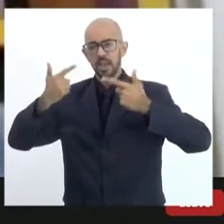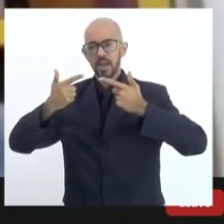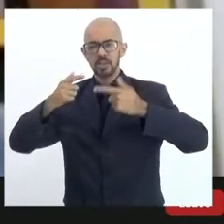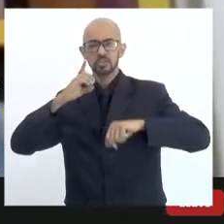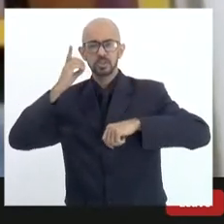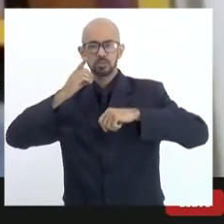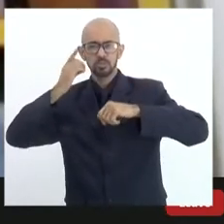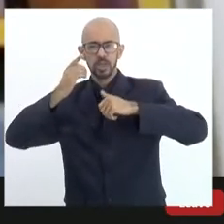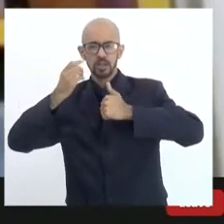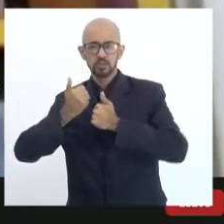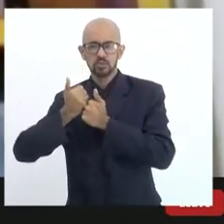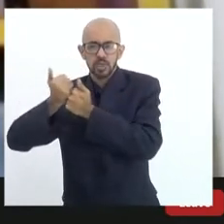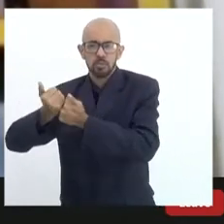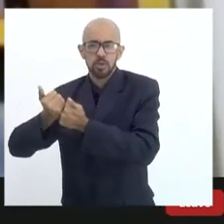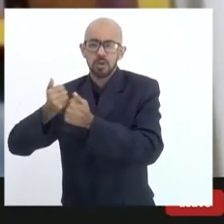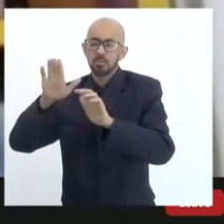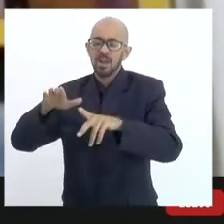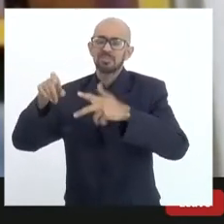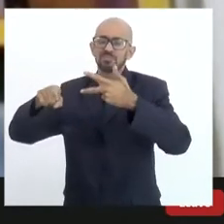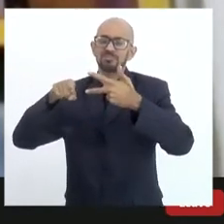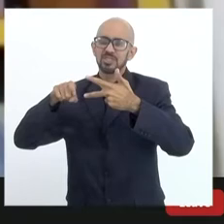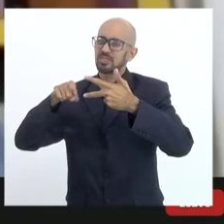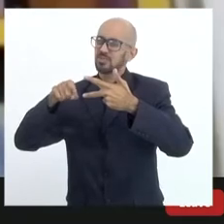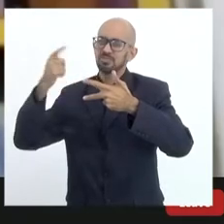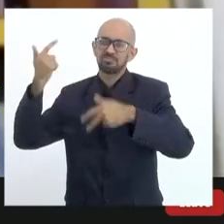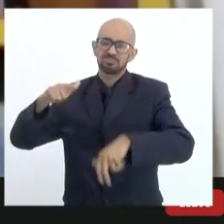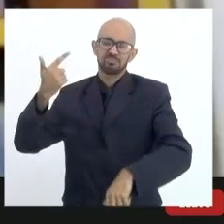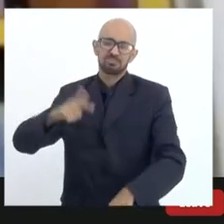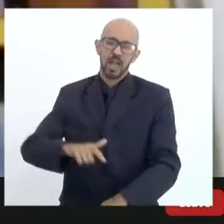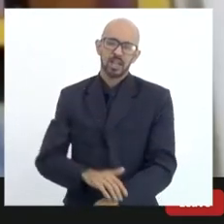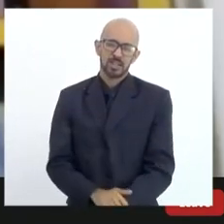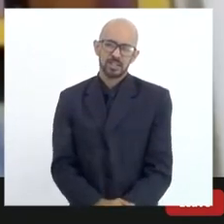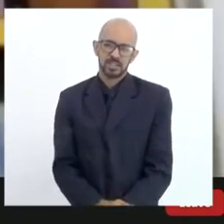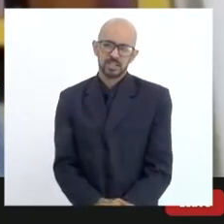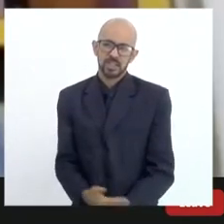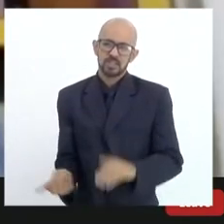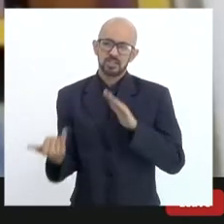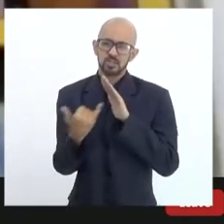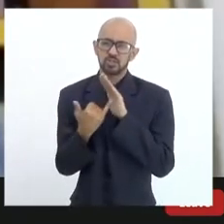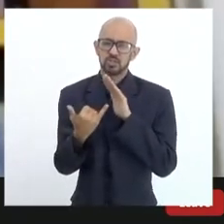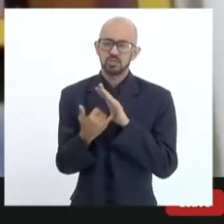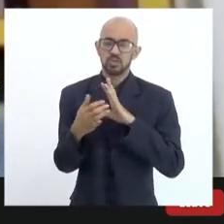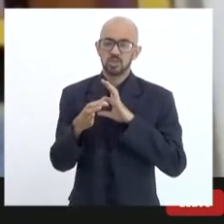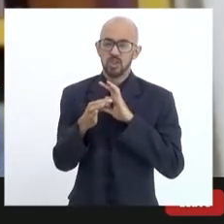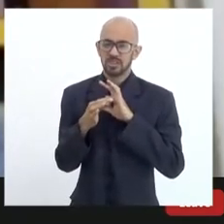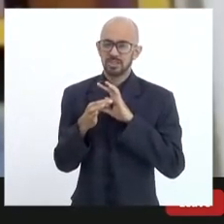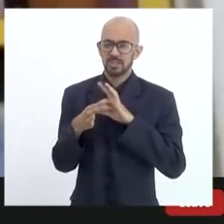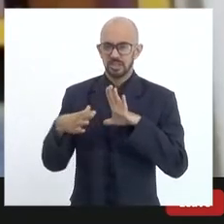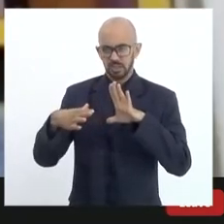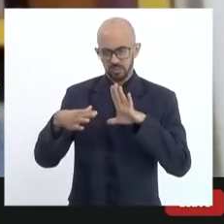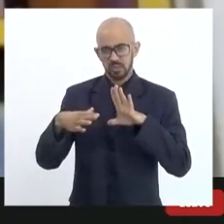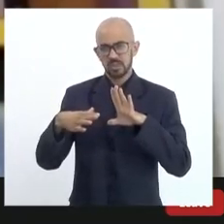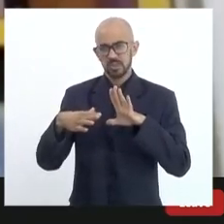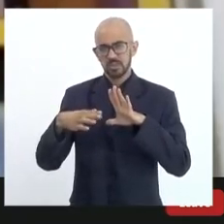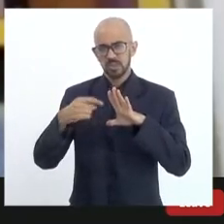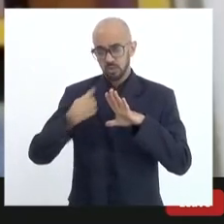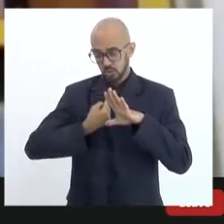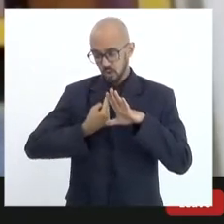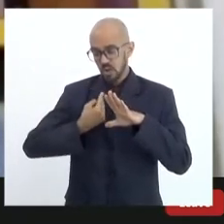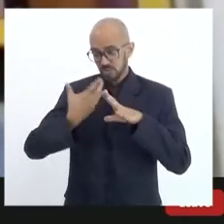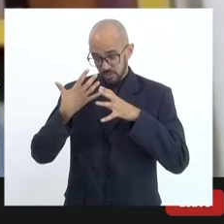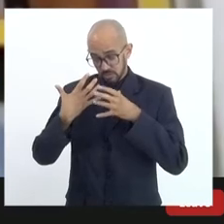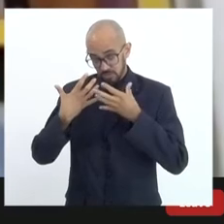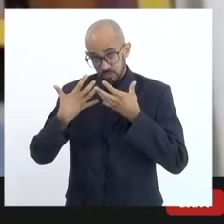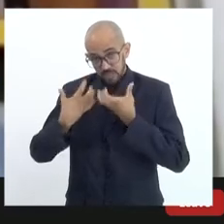colocando e tal, e no Executivo isso não anda. Nas instituições autônomas, que nós defendemos que elas sejam autônomas, de fato, não